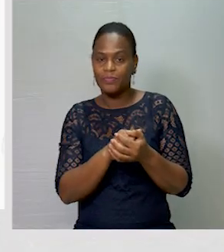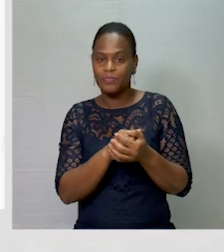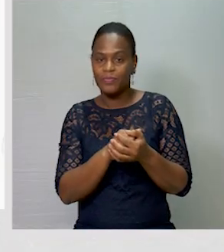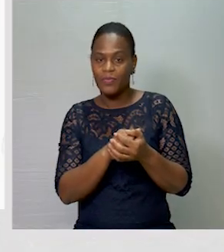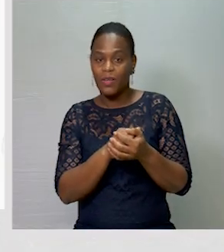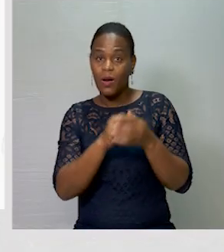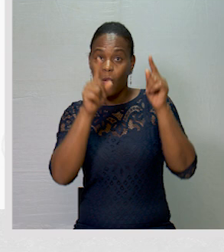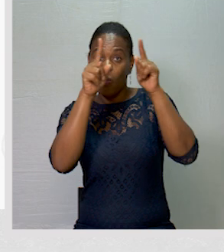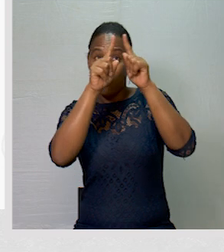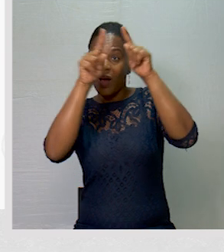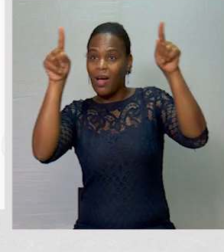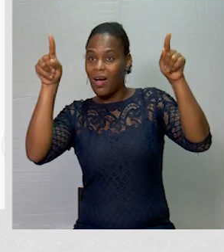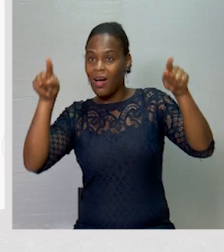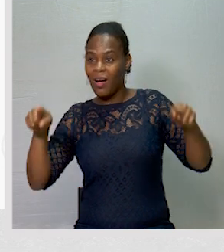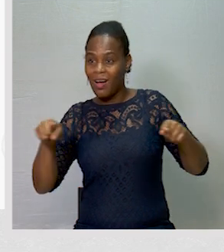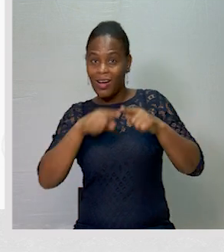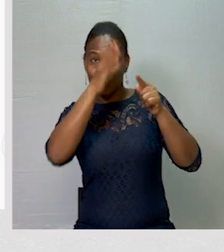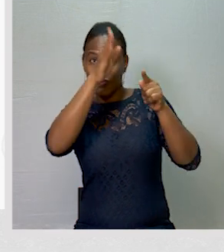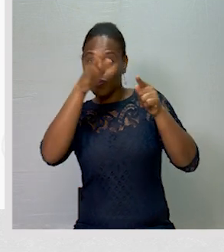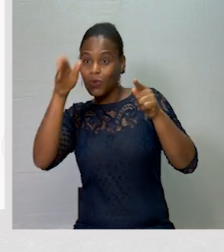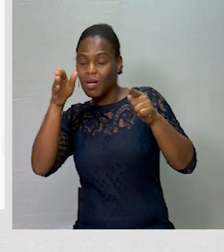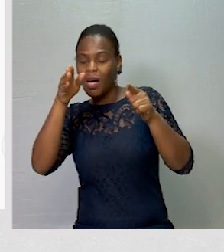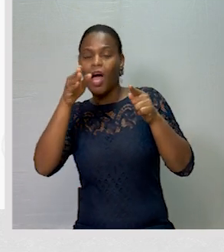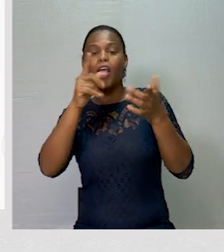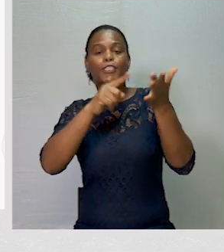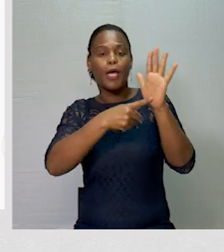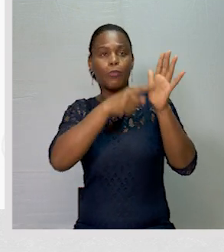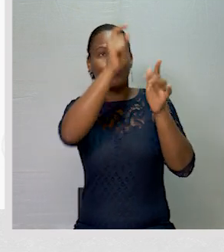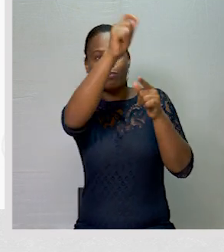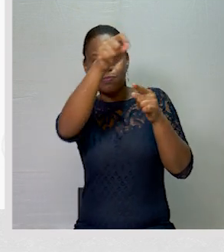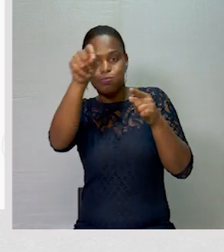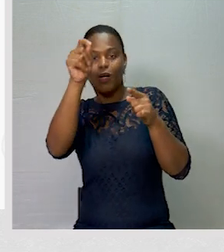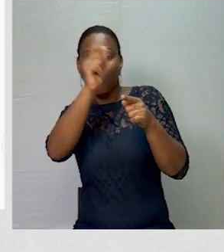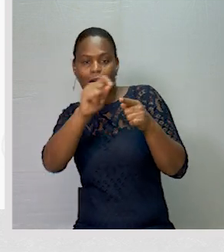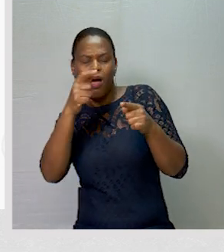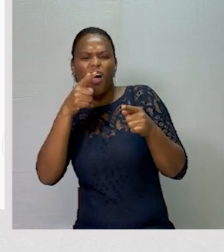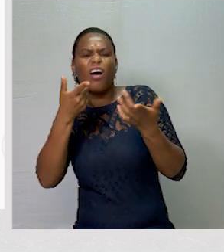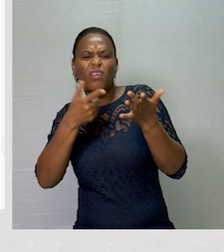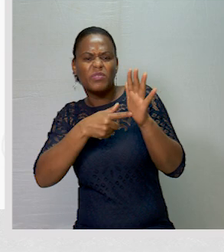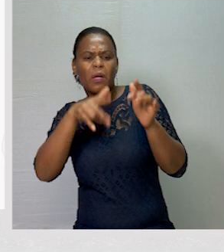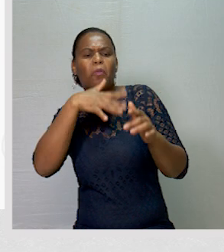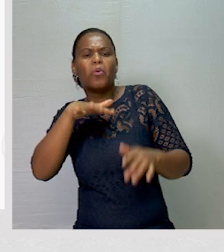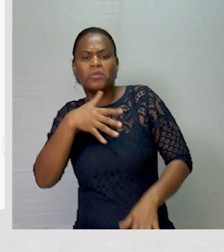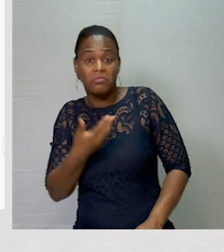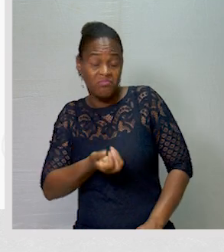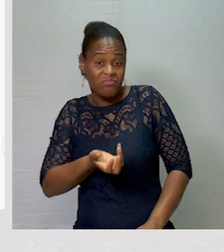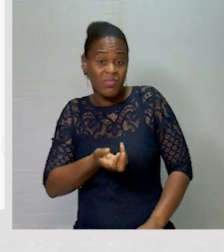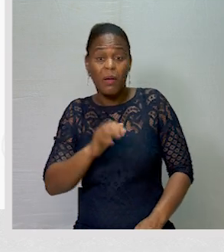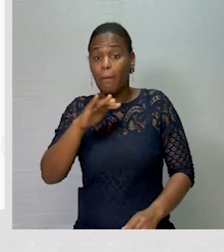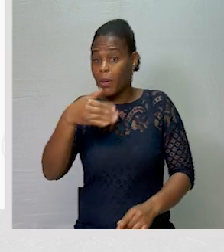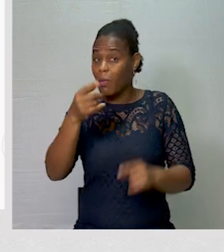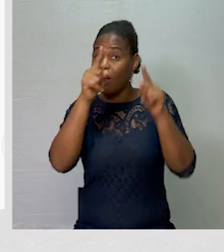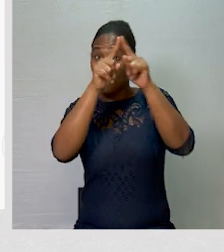Preencham o quadro de acordo com o exemplo. Onde é que está o exemplo? Mas primeiro nós temos que compreender a